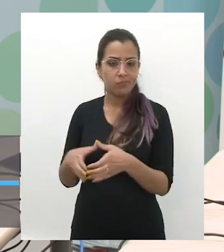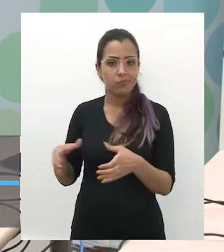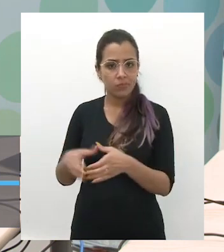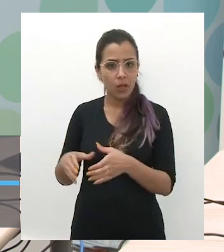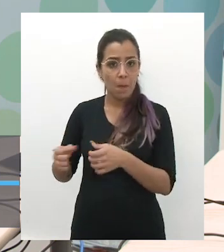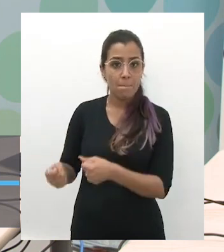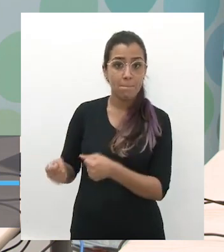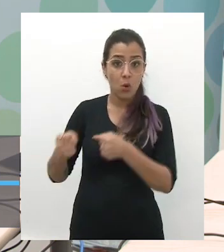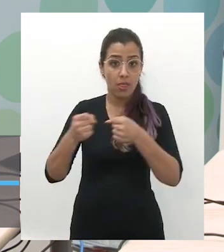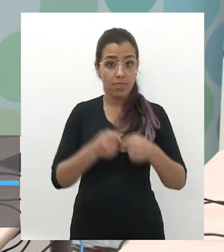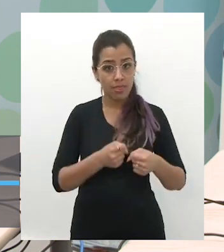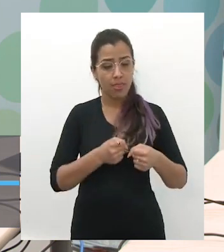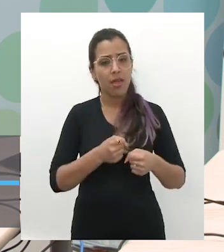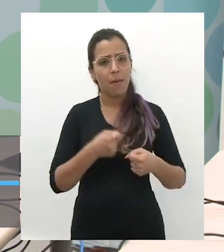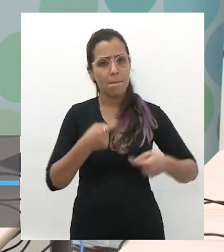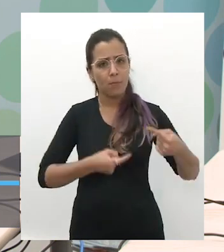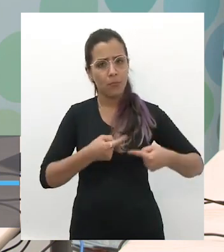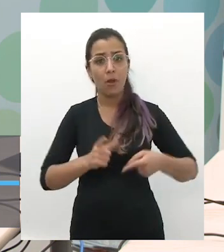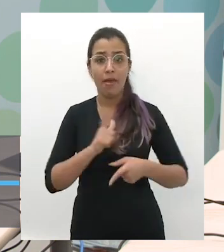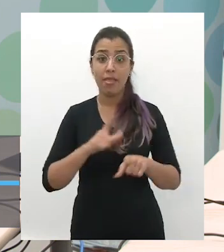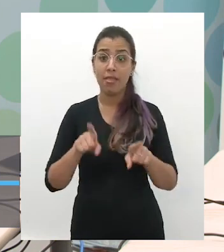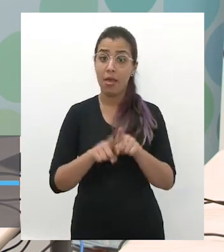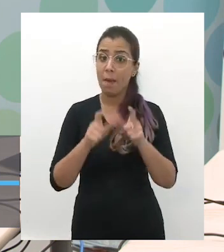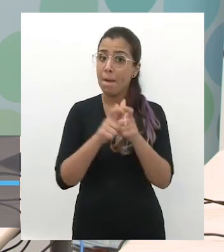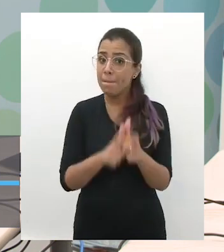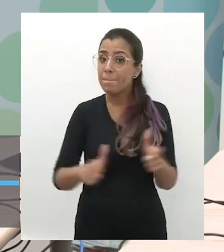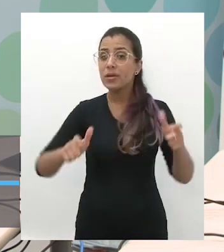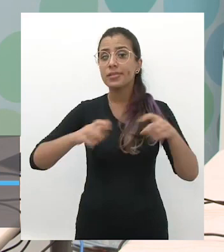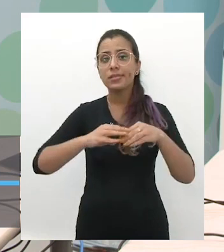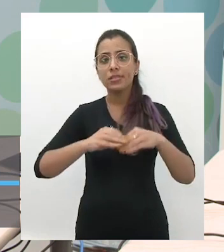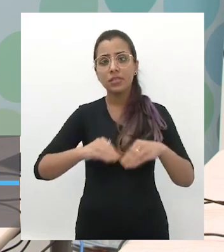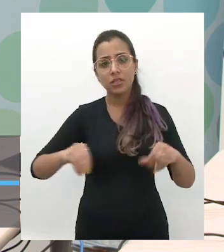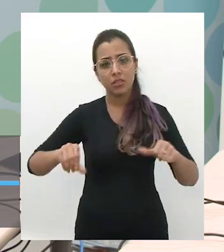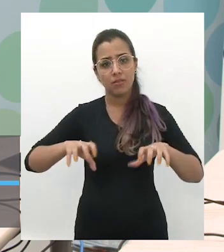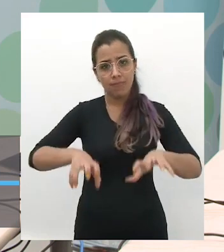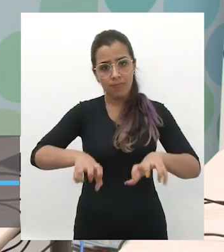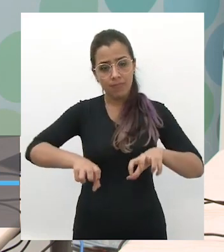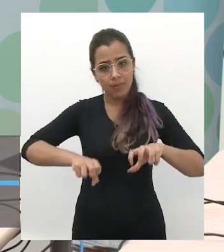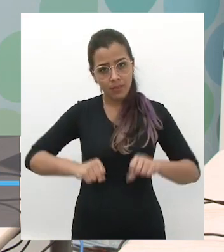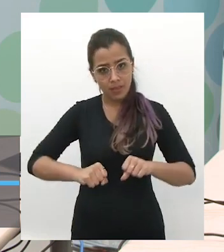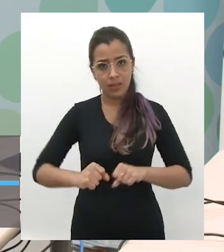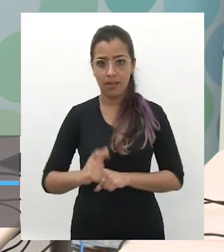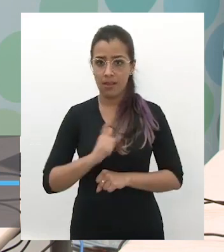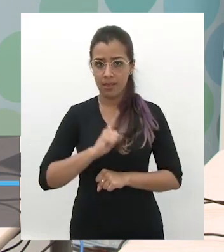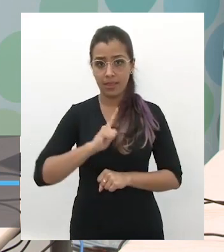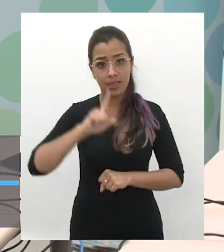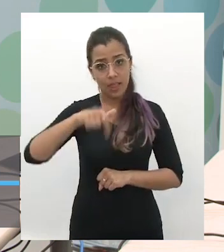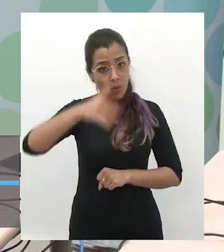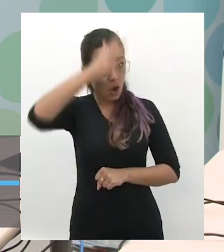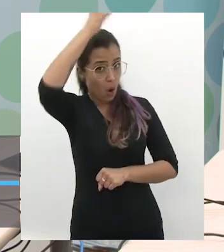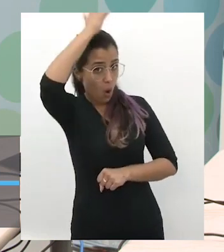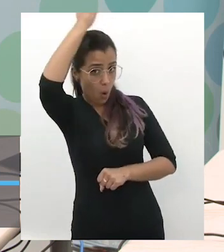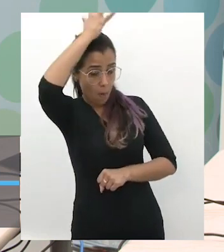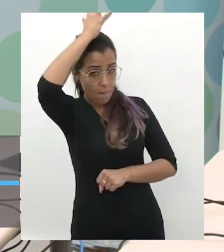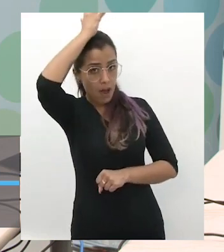também foi durante a República que houveram as expansões territoriais importantes que tornaram depois Roma um